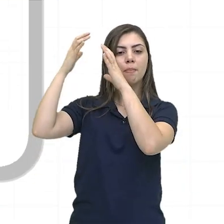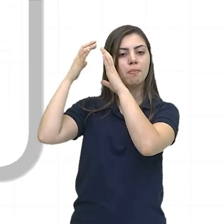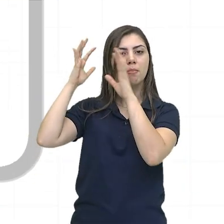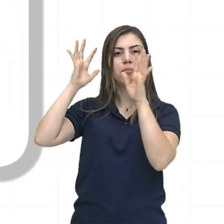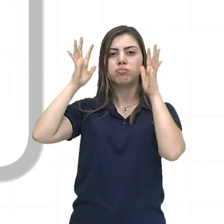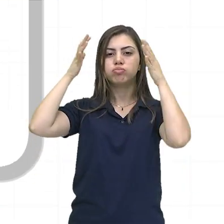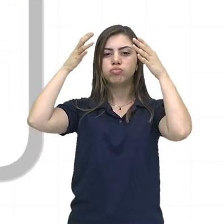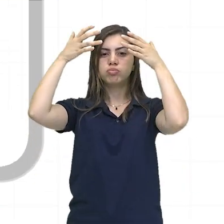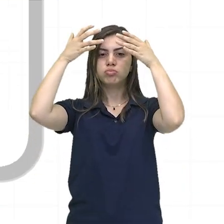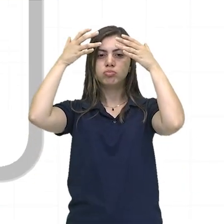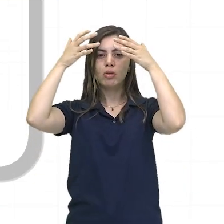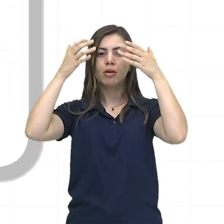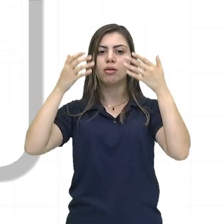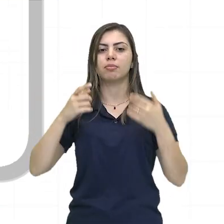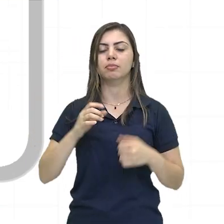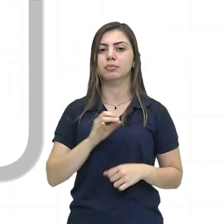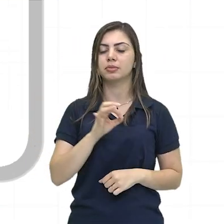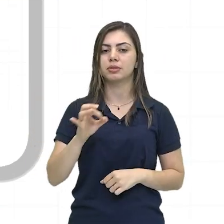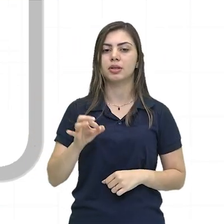nós temos aí